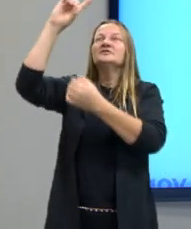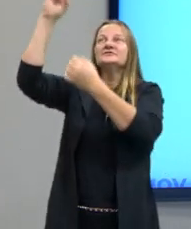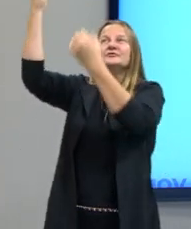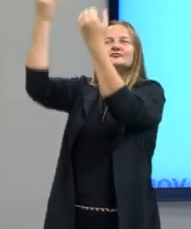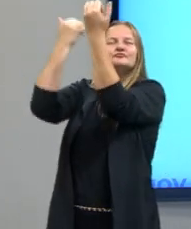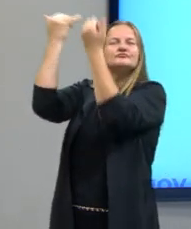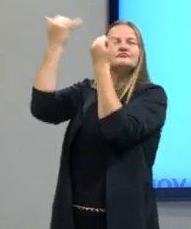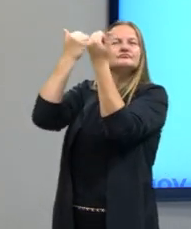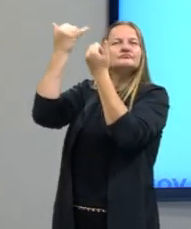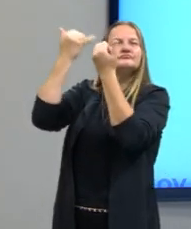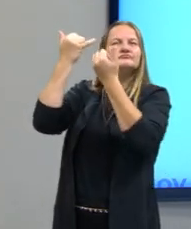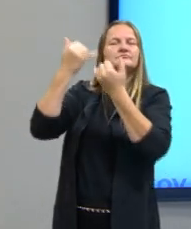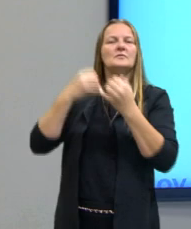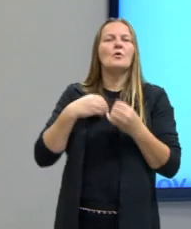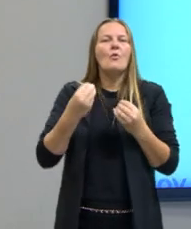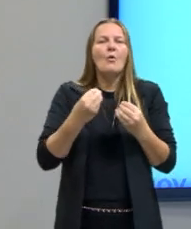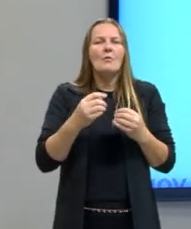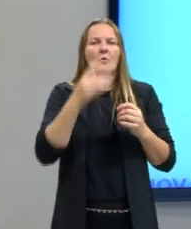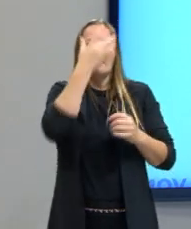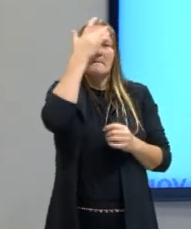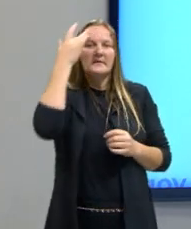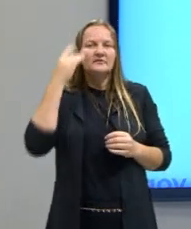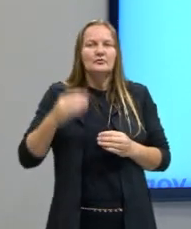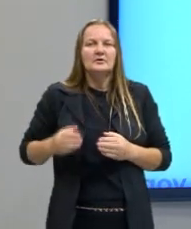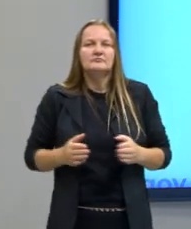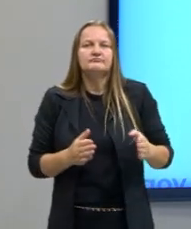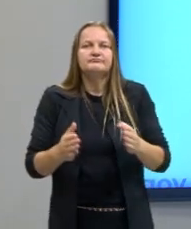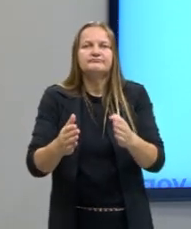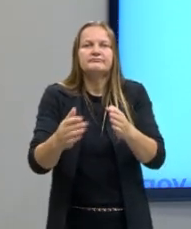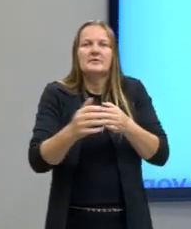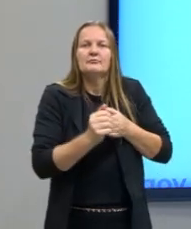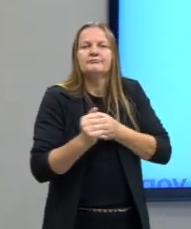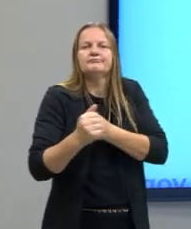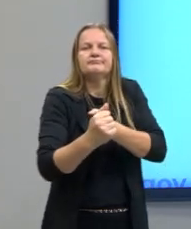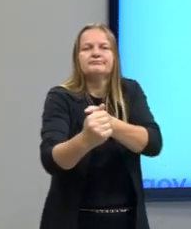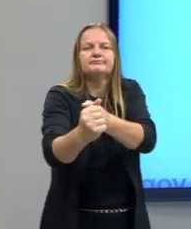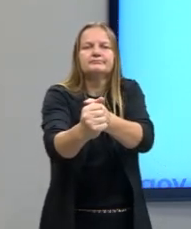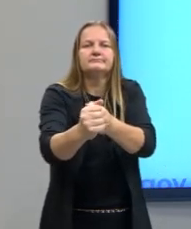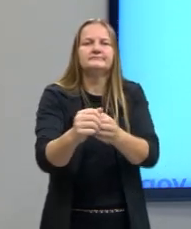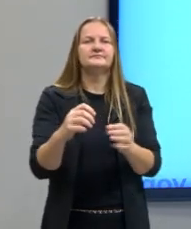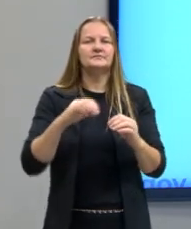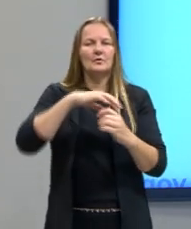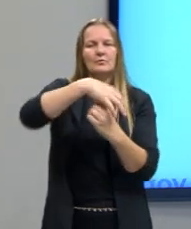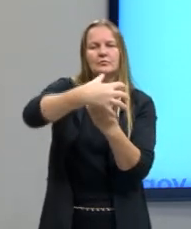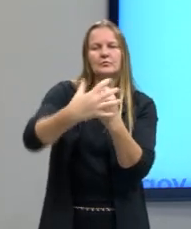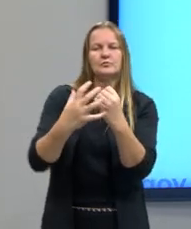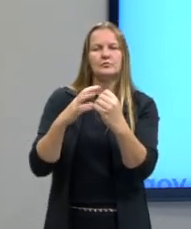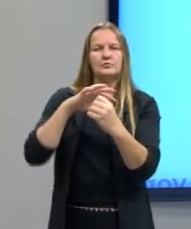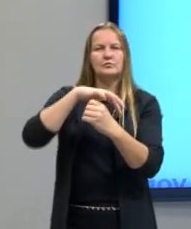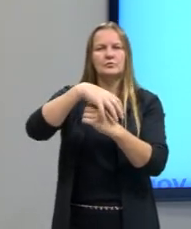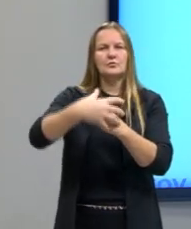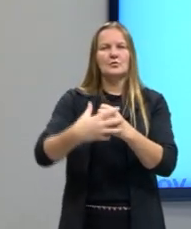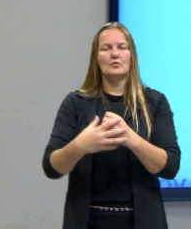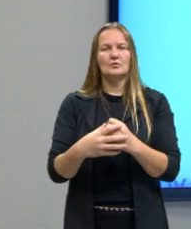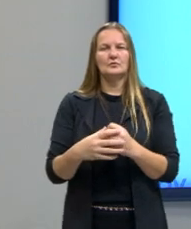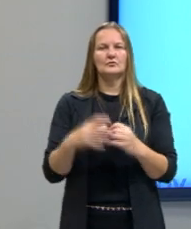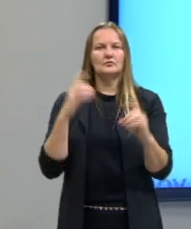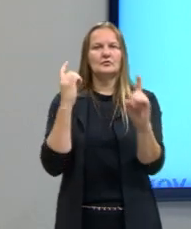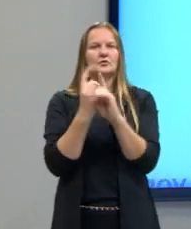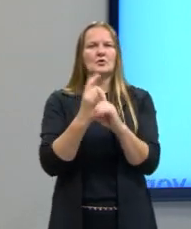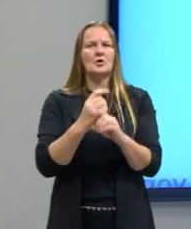sobre o destino das pessoas das cidades e nesse Oráculo de Delfos o Sócrates encontra essa frase